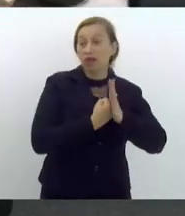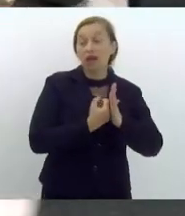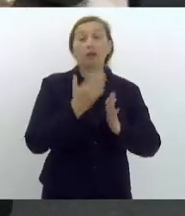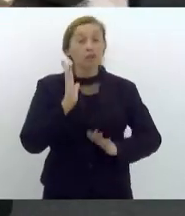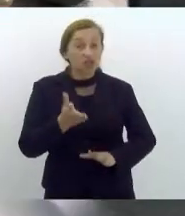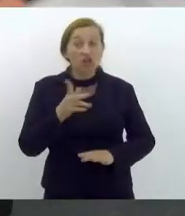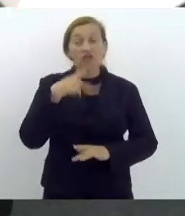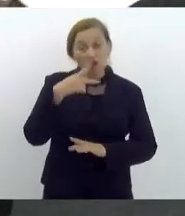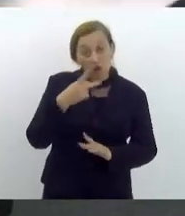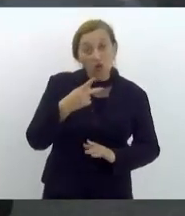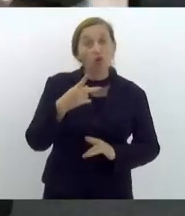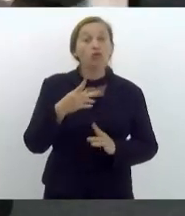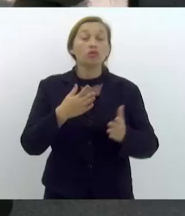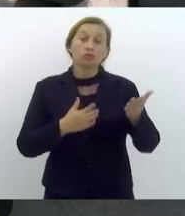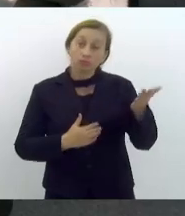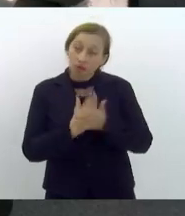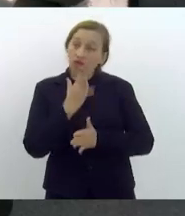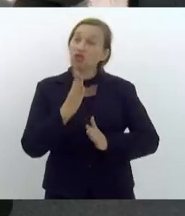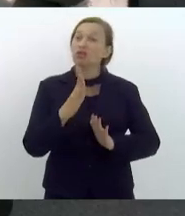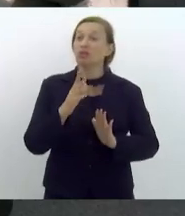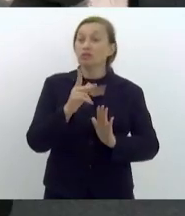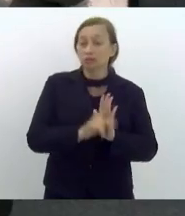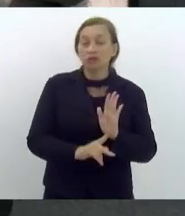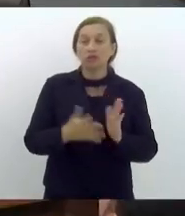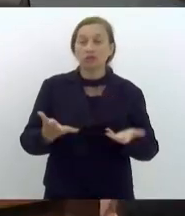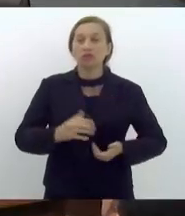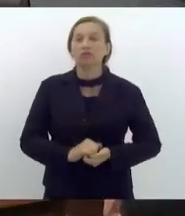já cantou o projeto foi aprovado